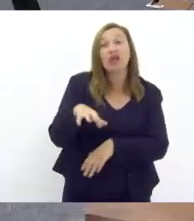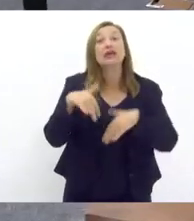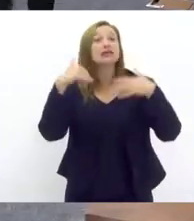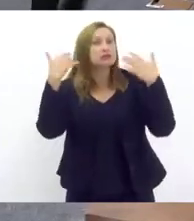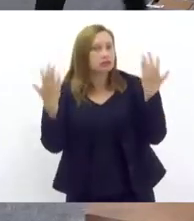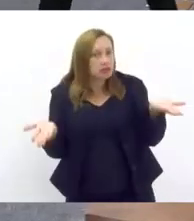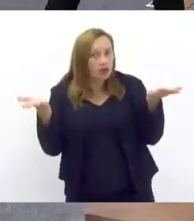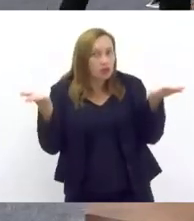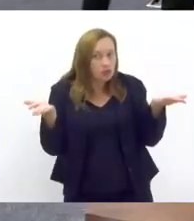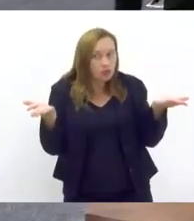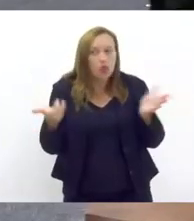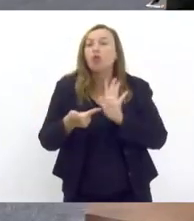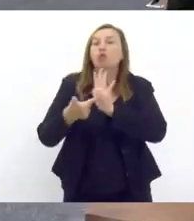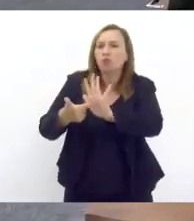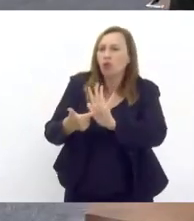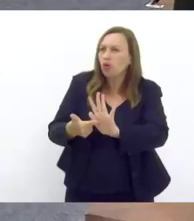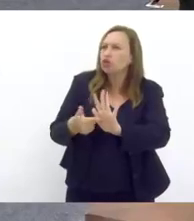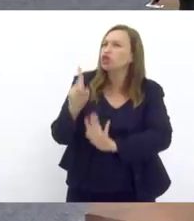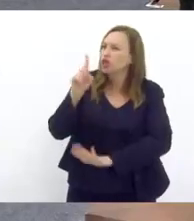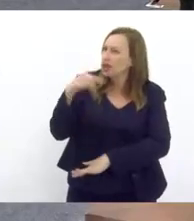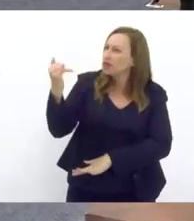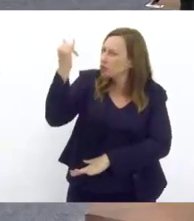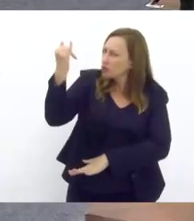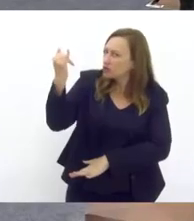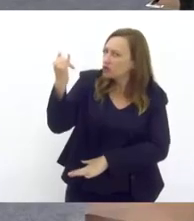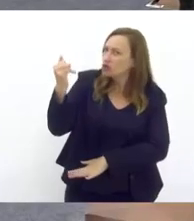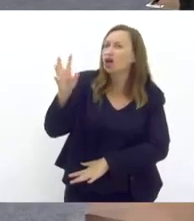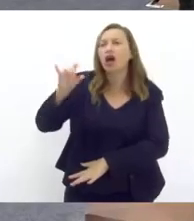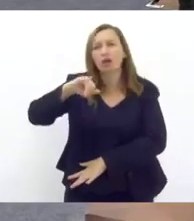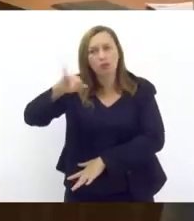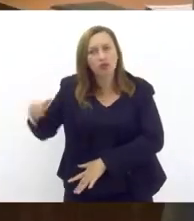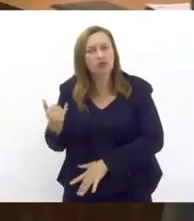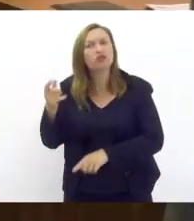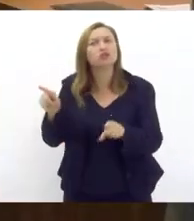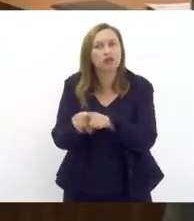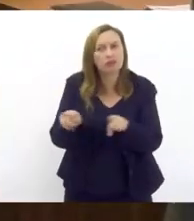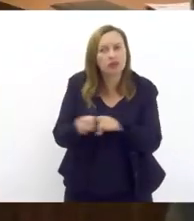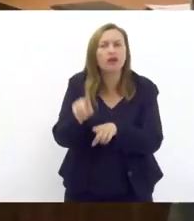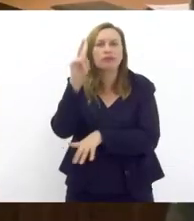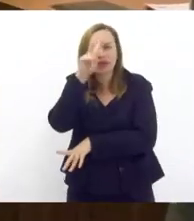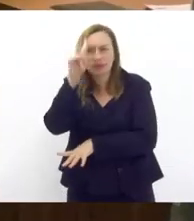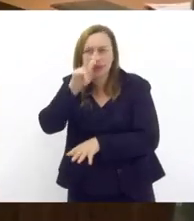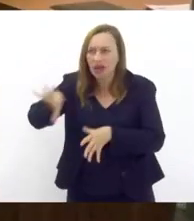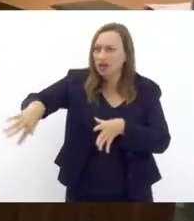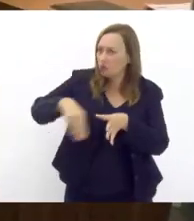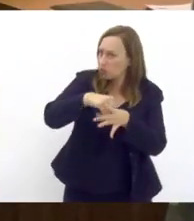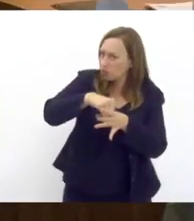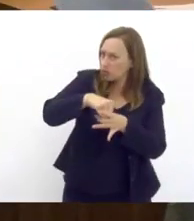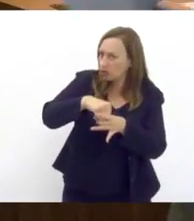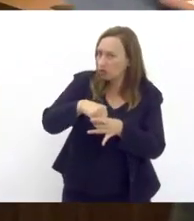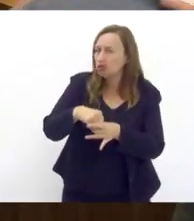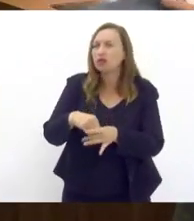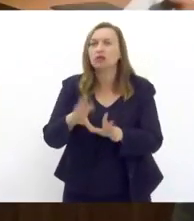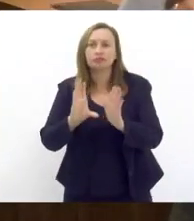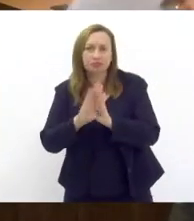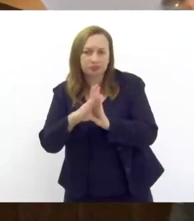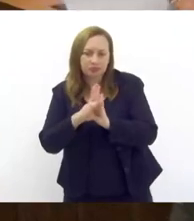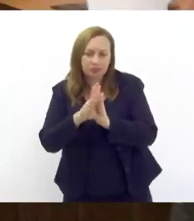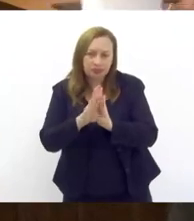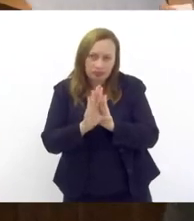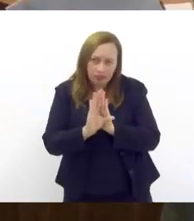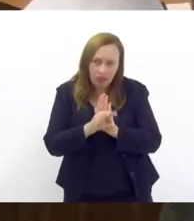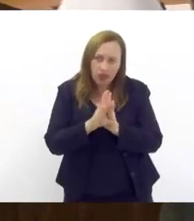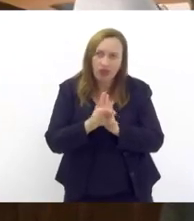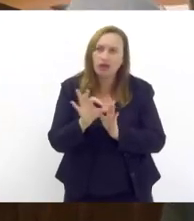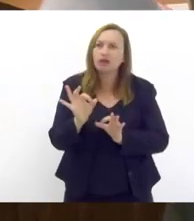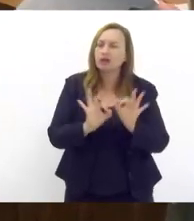Então, isso mostra como isso é importante. Aproveito para lembrar, incorporar nesse conceito de programa, Vossa